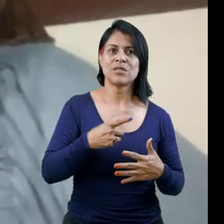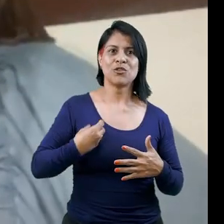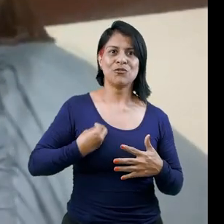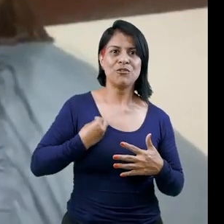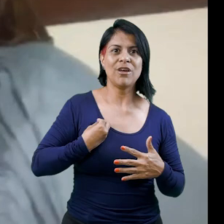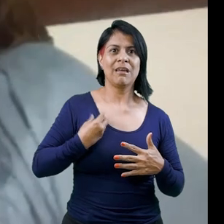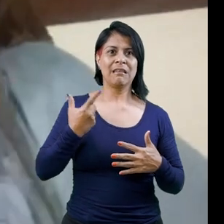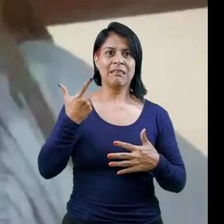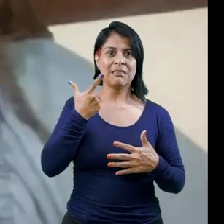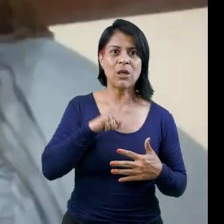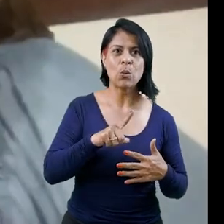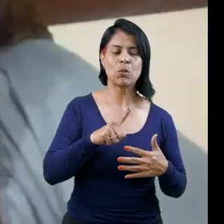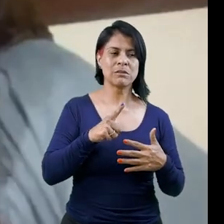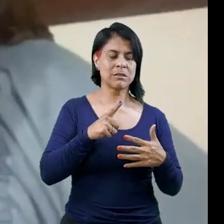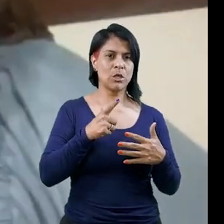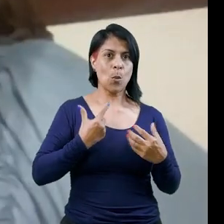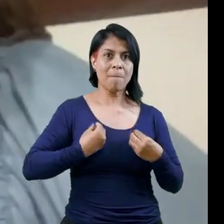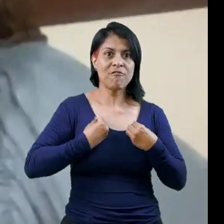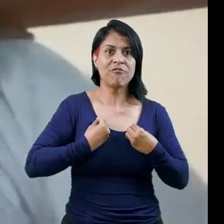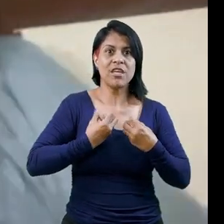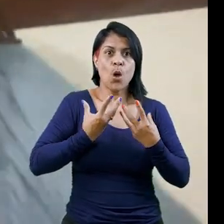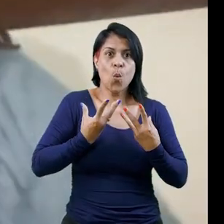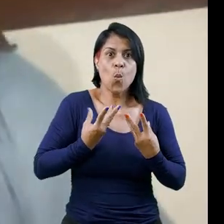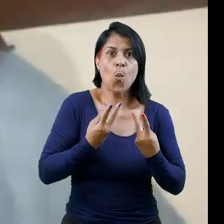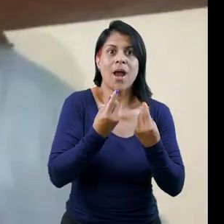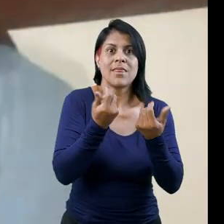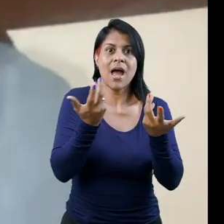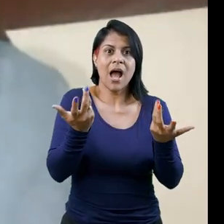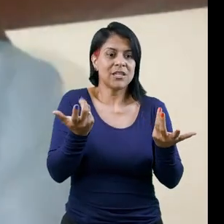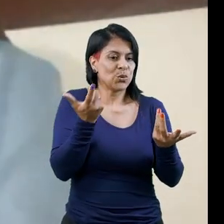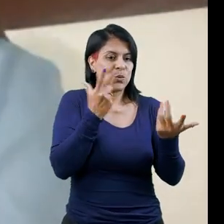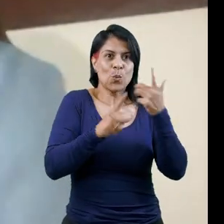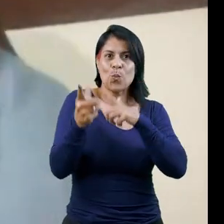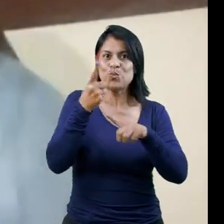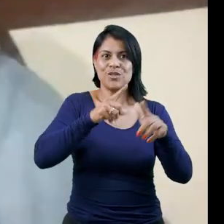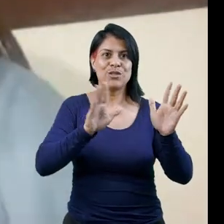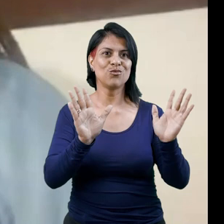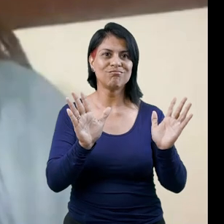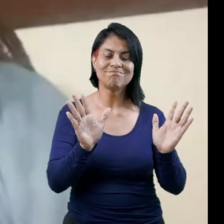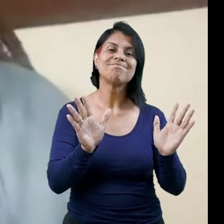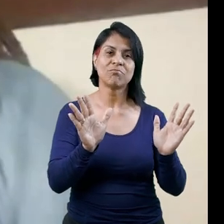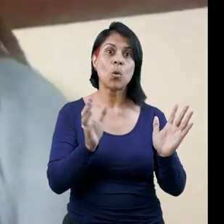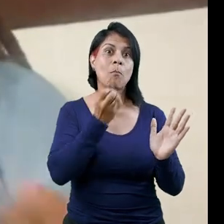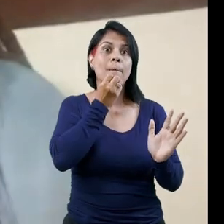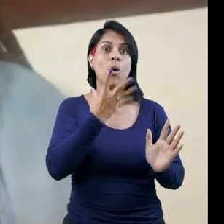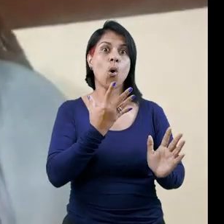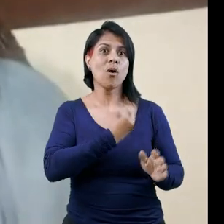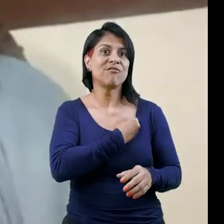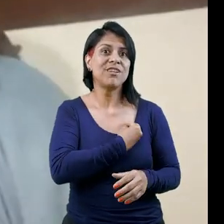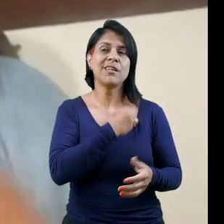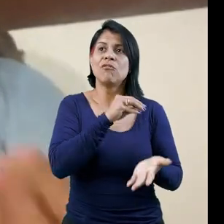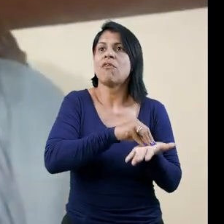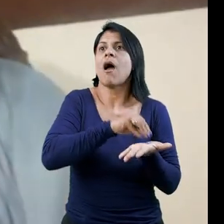é acessar a vida, ter vida com qualidade de vida, a boa vida, uma boa